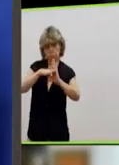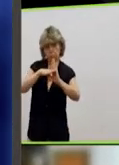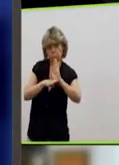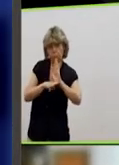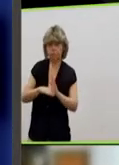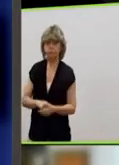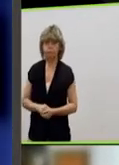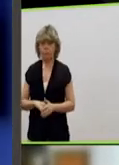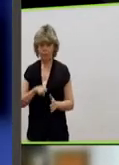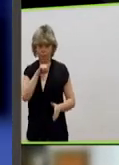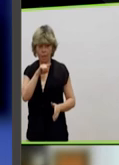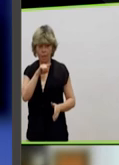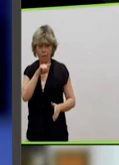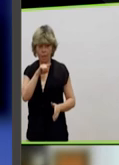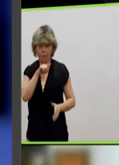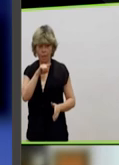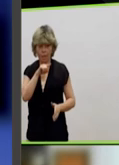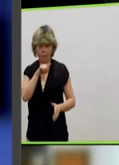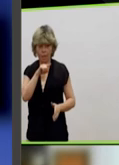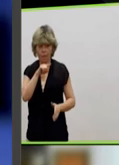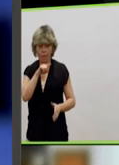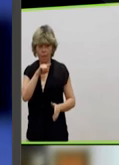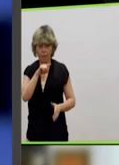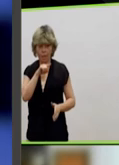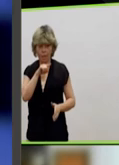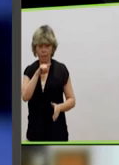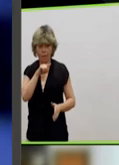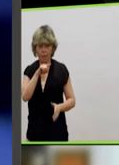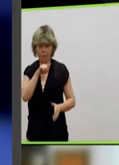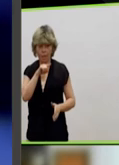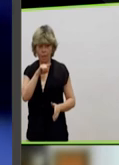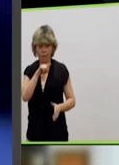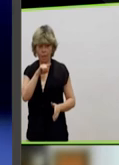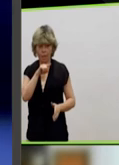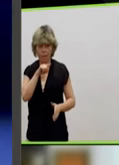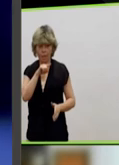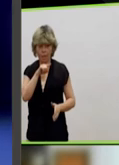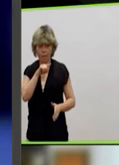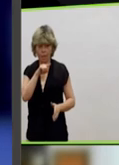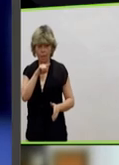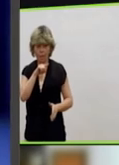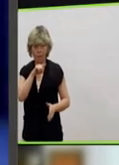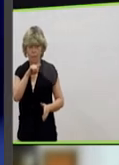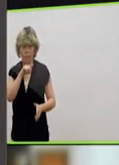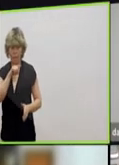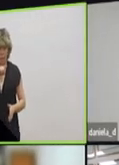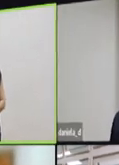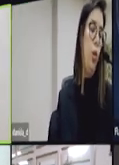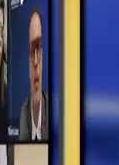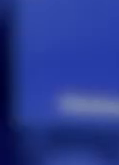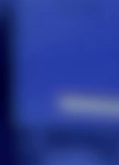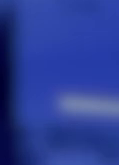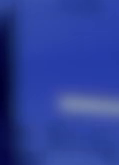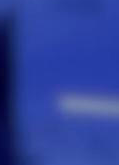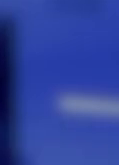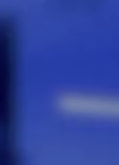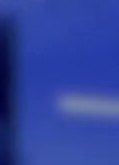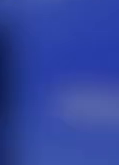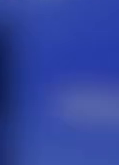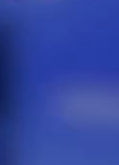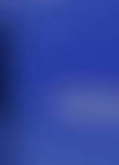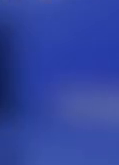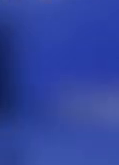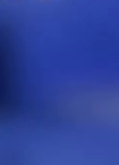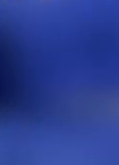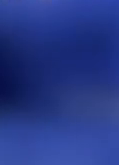aprovados, concessão de aposentadorias, editais de concurso público, processo seletivo, balancetes, dentre outros. A